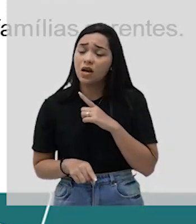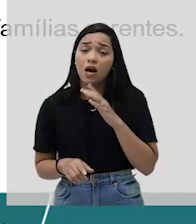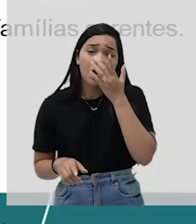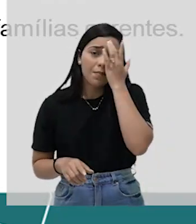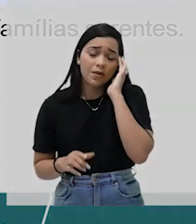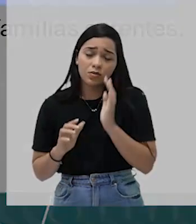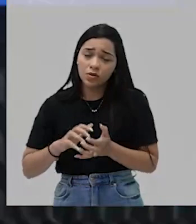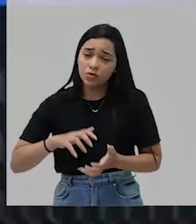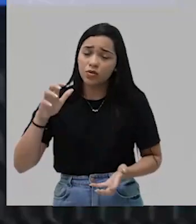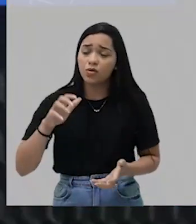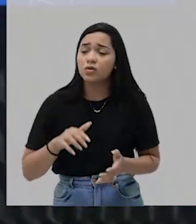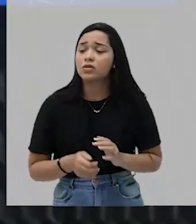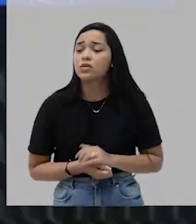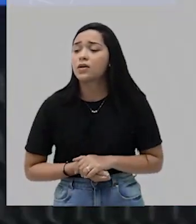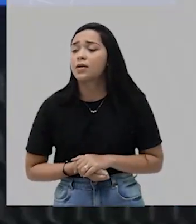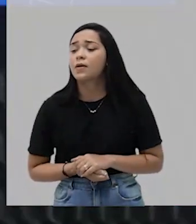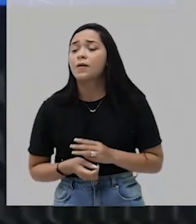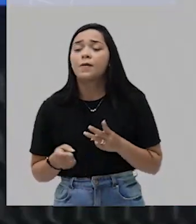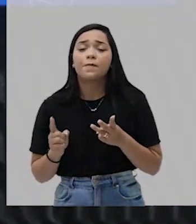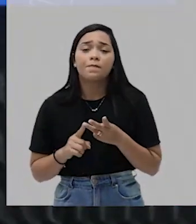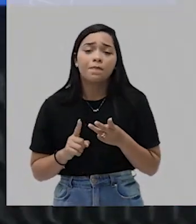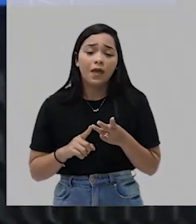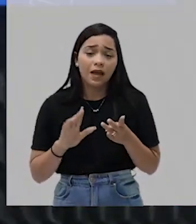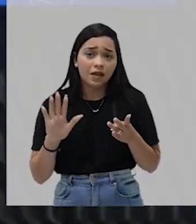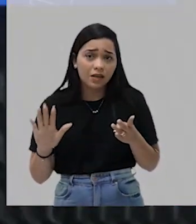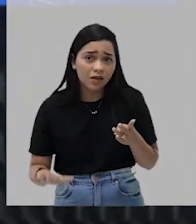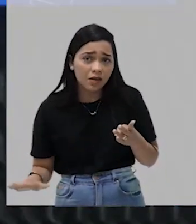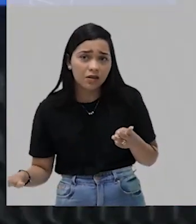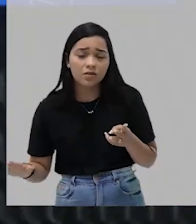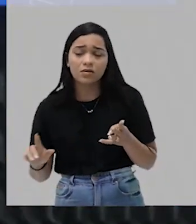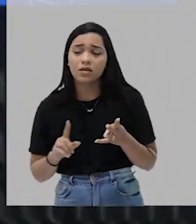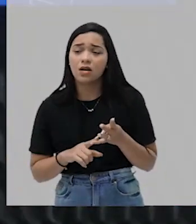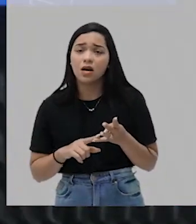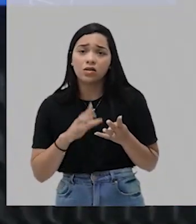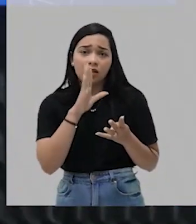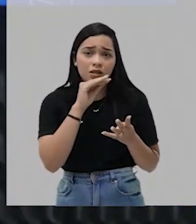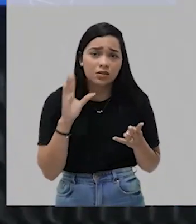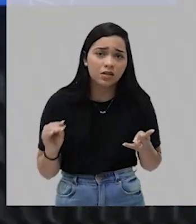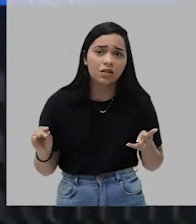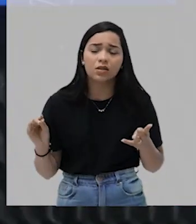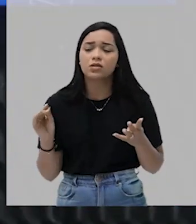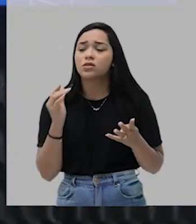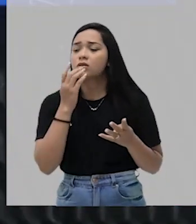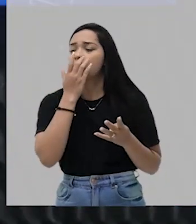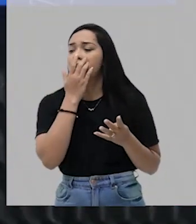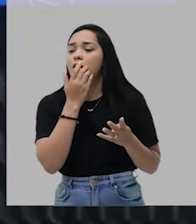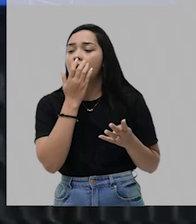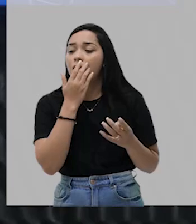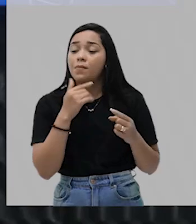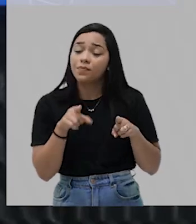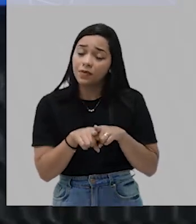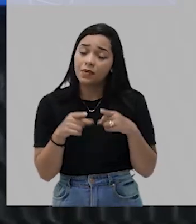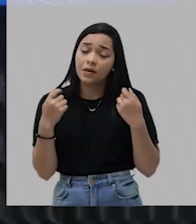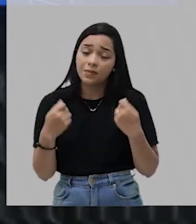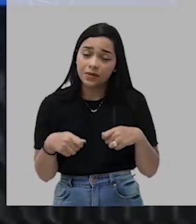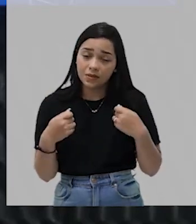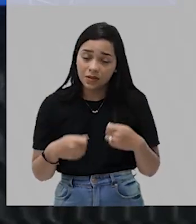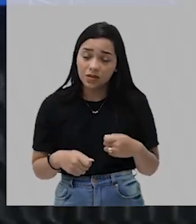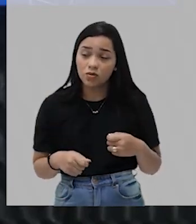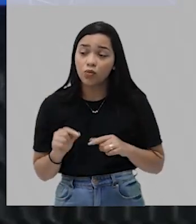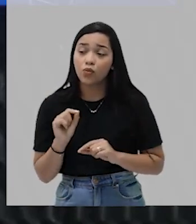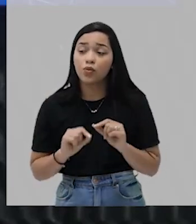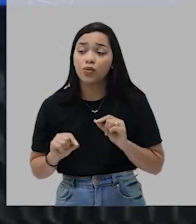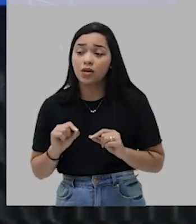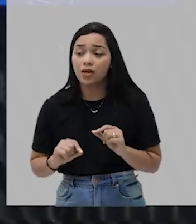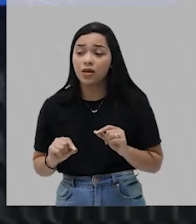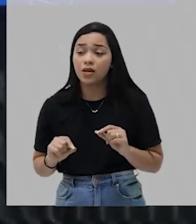idoso, em relação à criança, o adolescente. É preciso fazer com